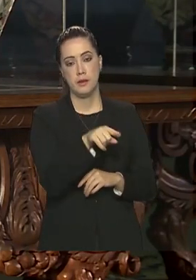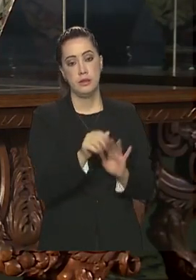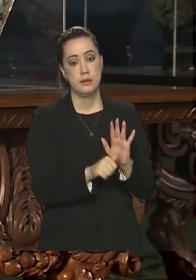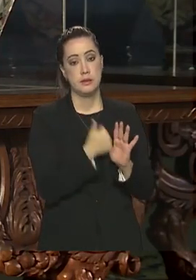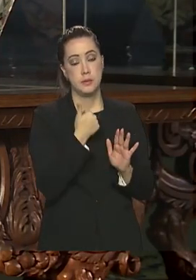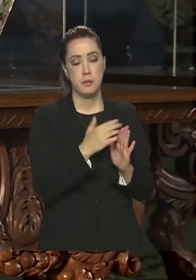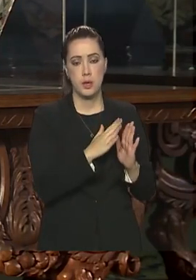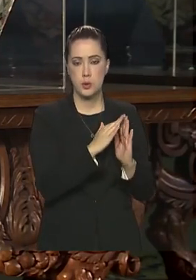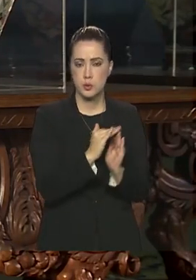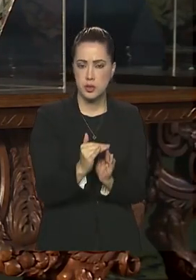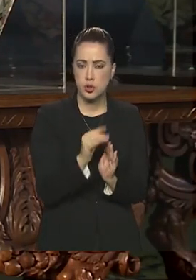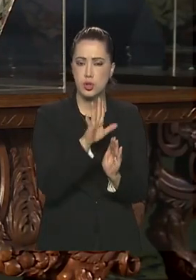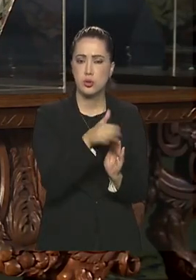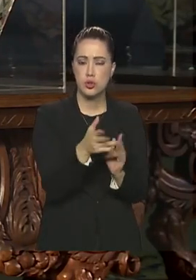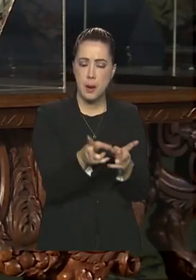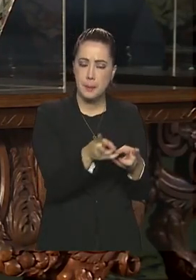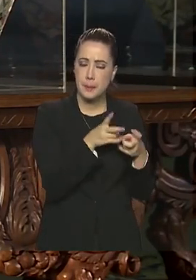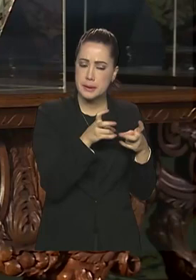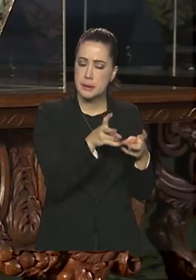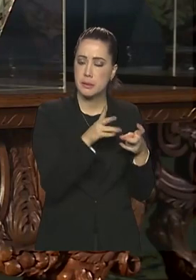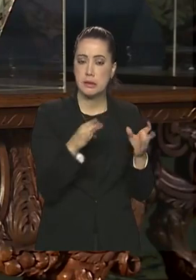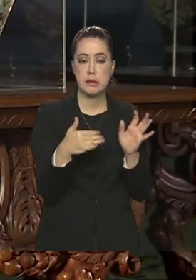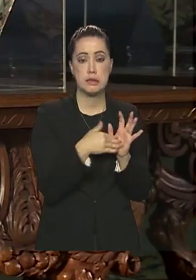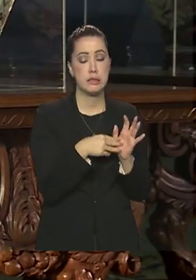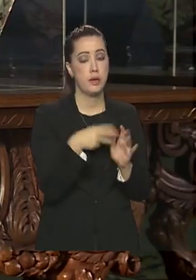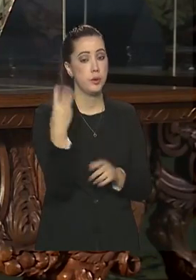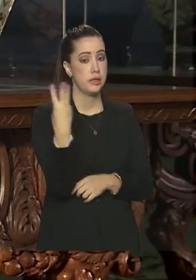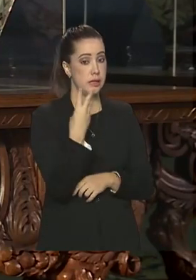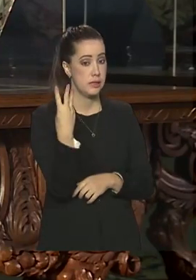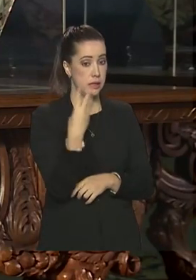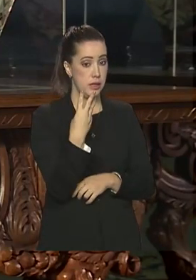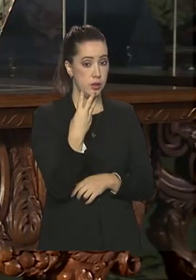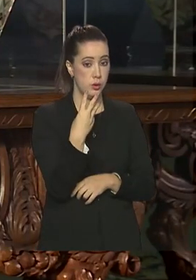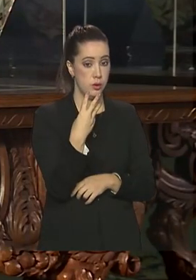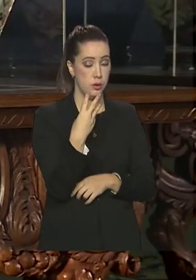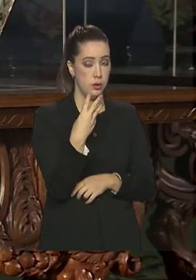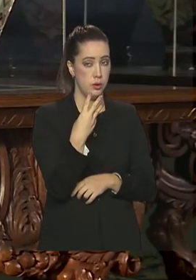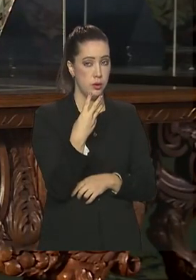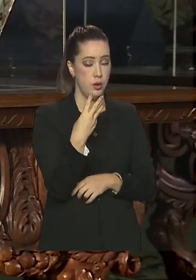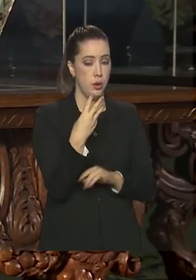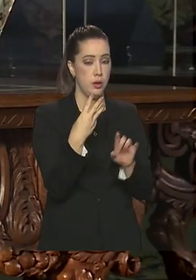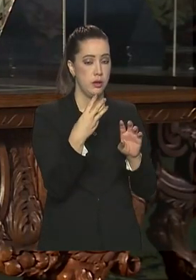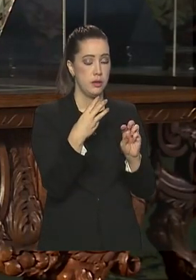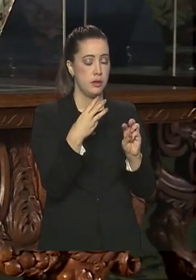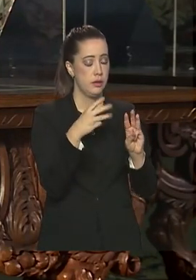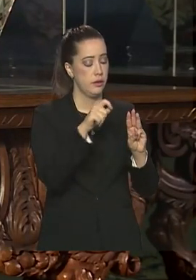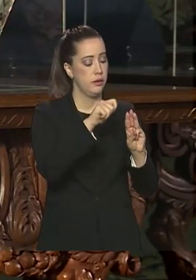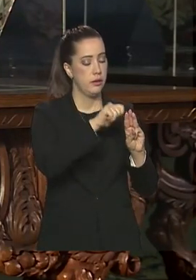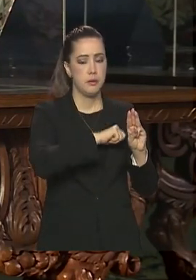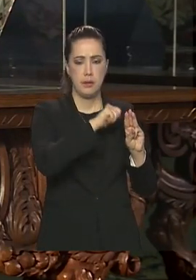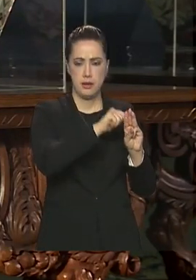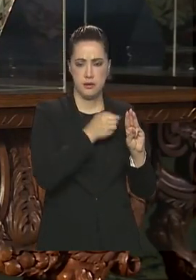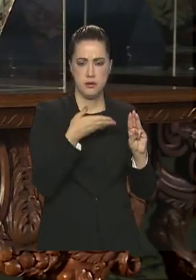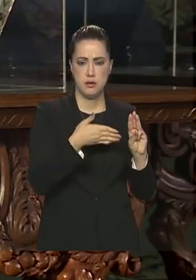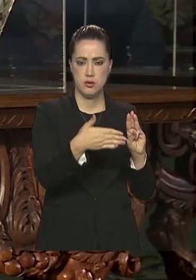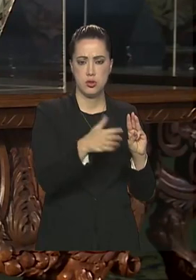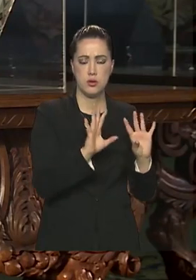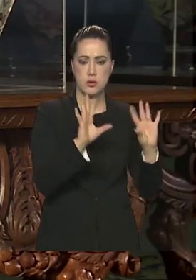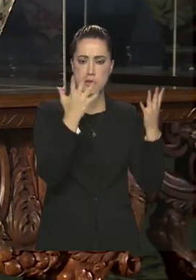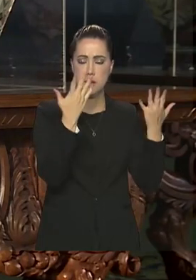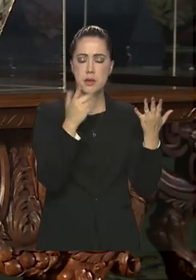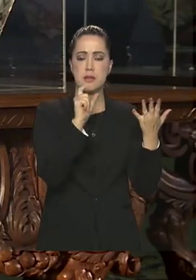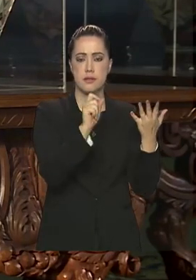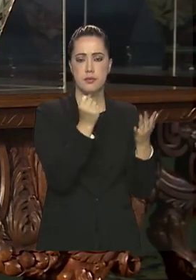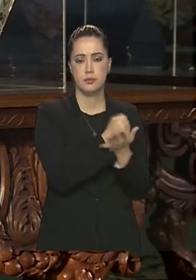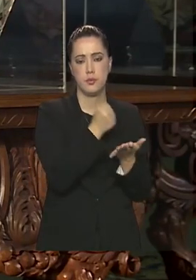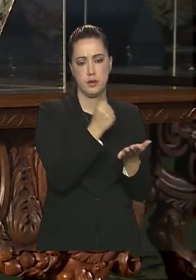primeiras demandas identificadas até o terceiro trimestre desse ano, com a celebração dos contratos ainda em 2020 e a